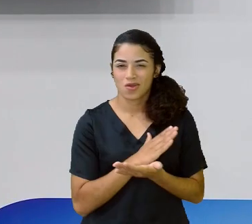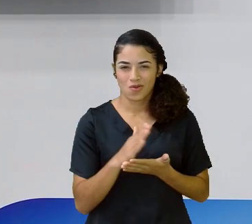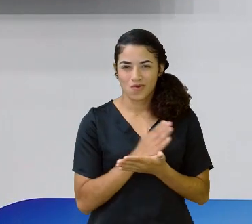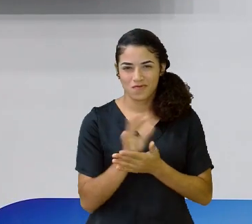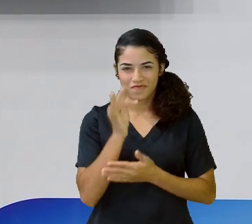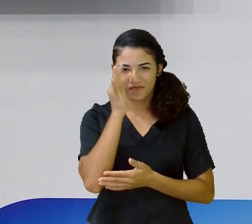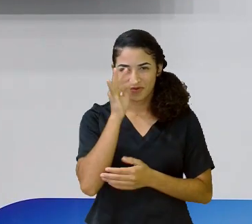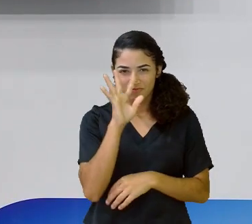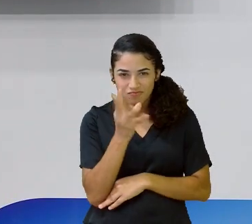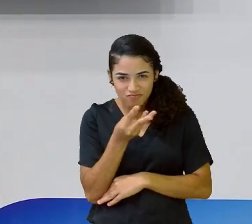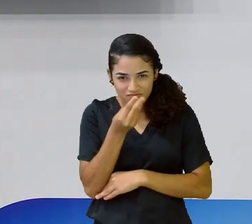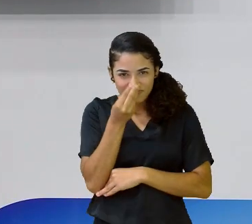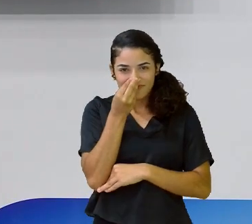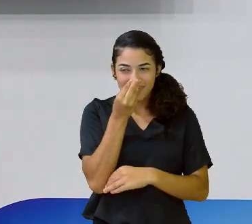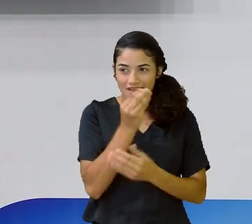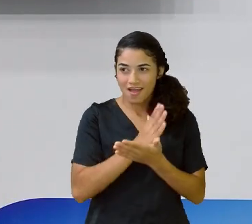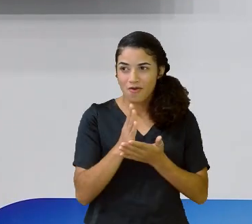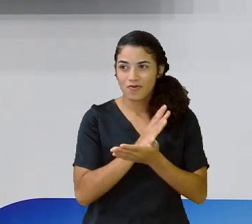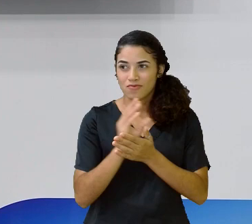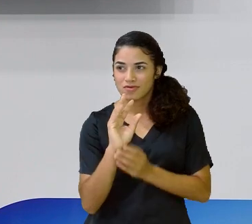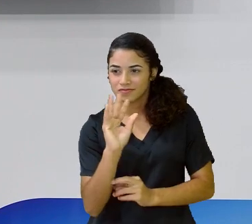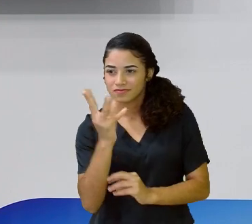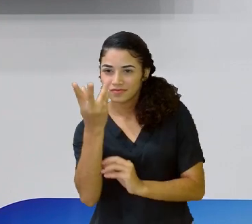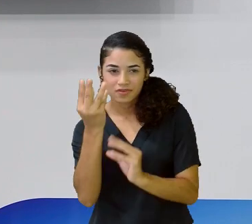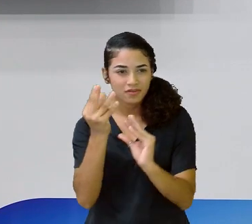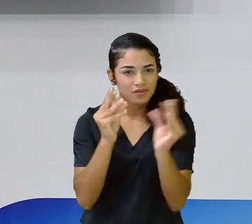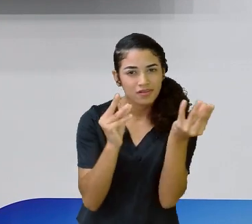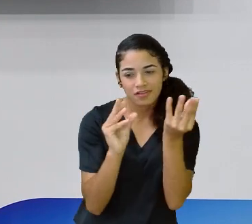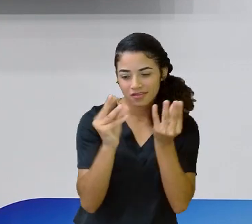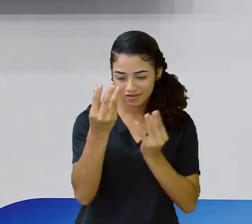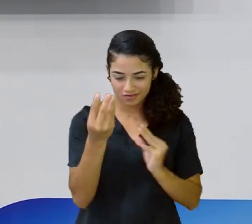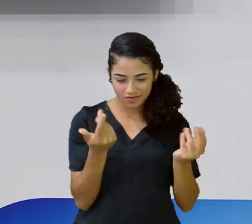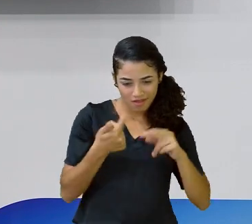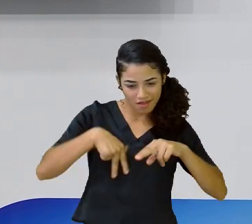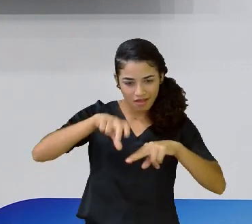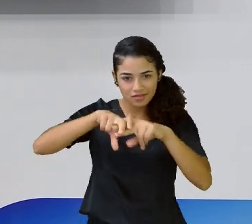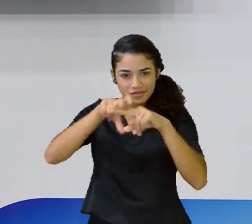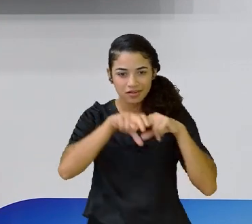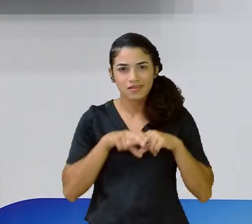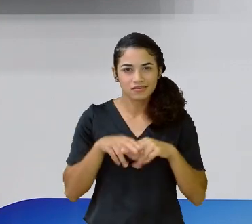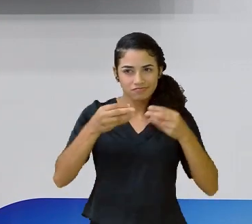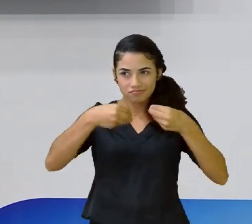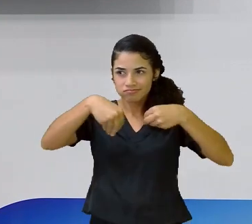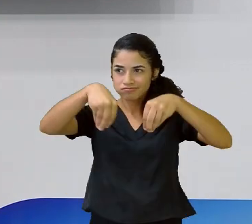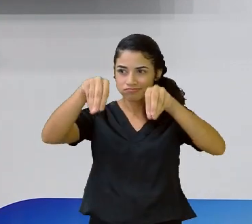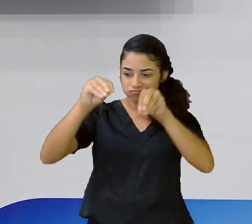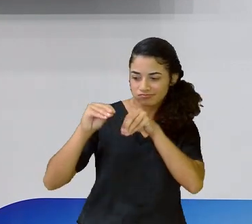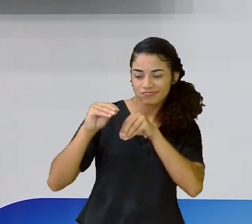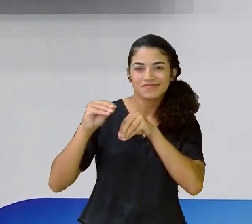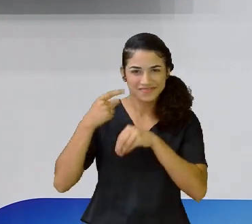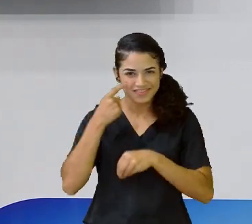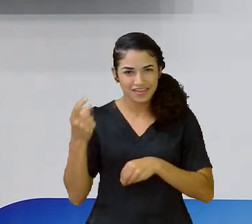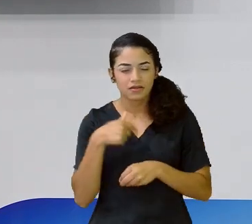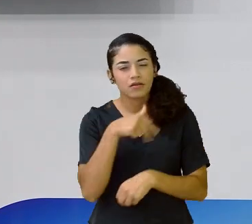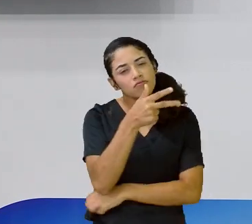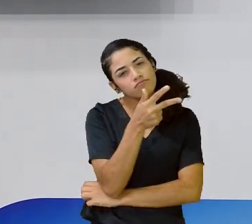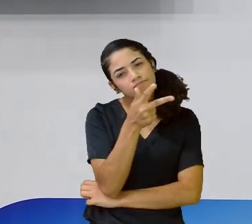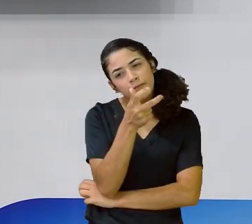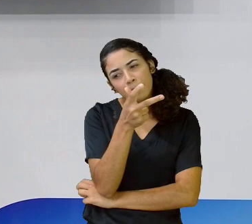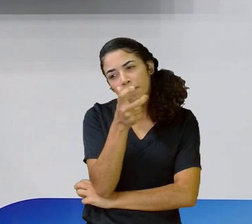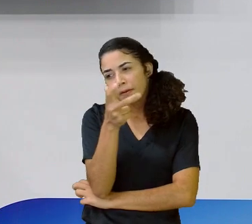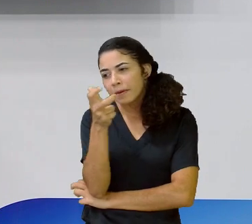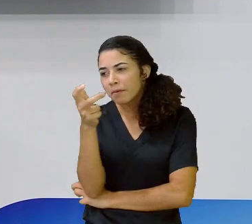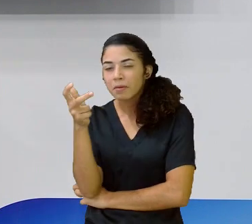aqui embaixo, algumas florezinhas aqui, uma cadeirinha, tá vendo? Então, ela estava vendo ali o que ela estava reconhecendo